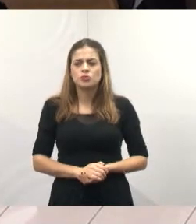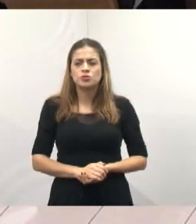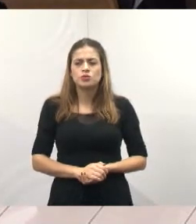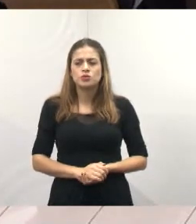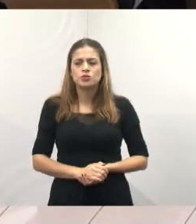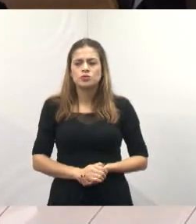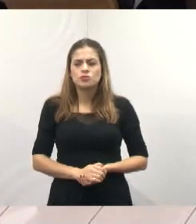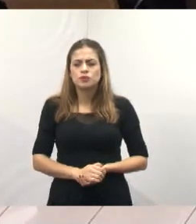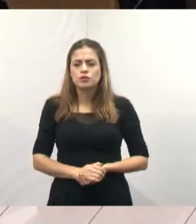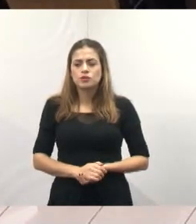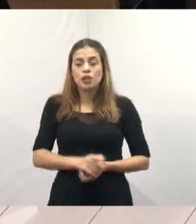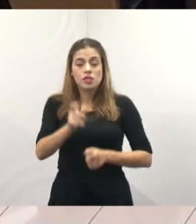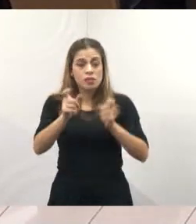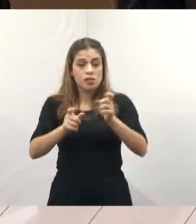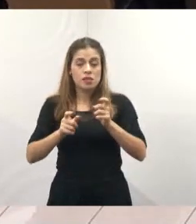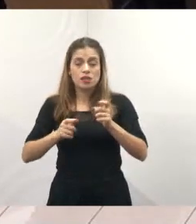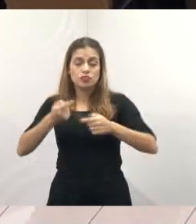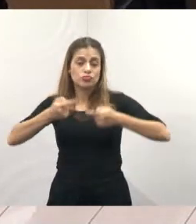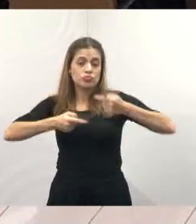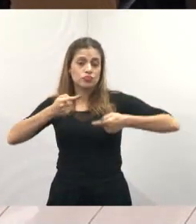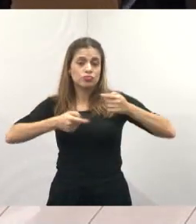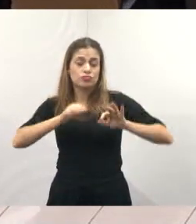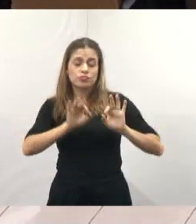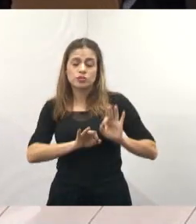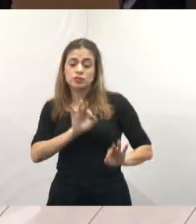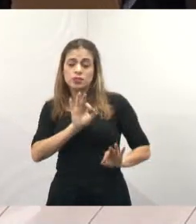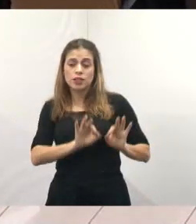Não havendo mais quem queira discutir o processo,